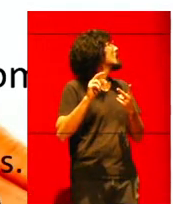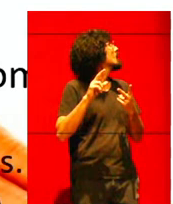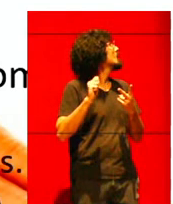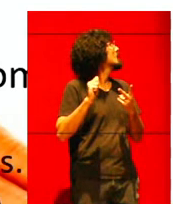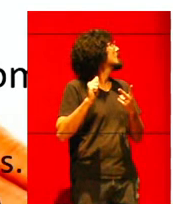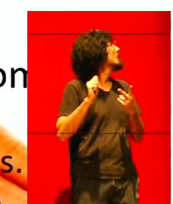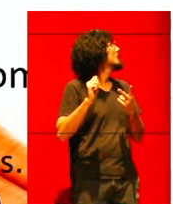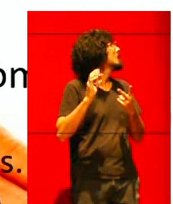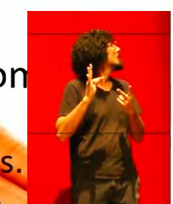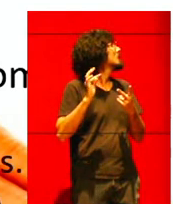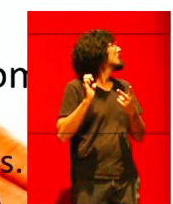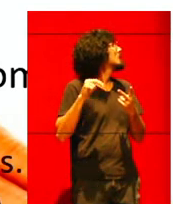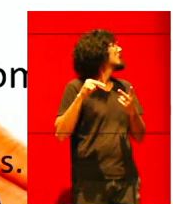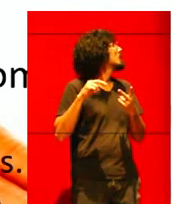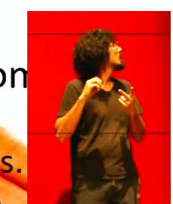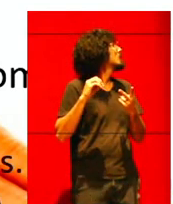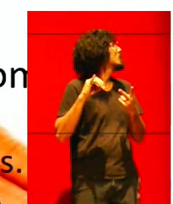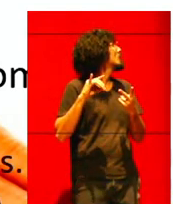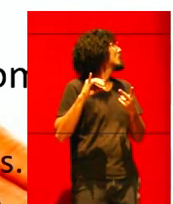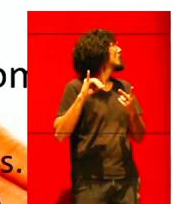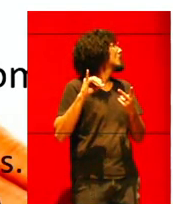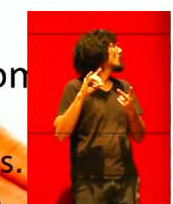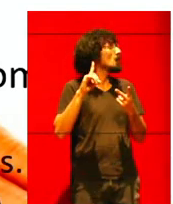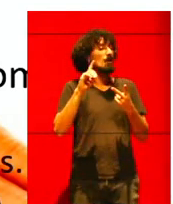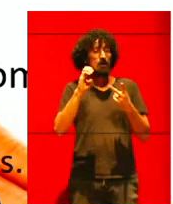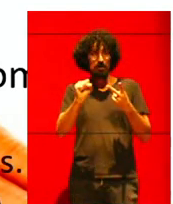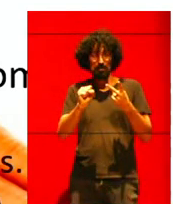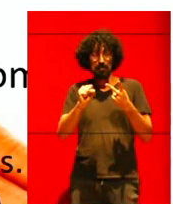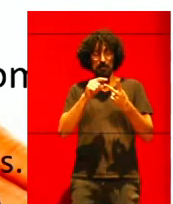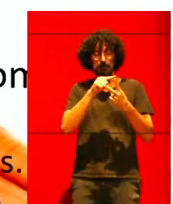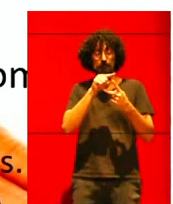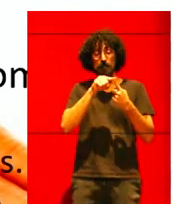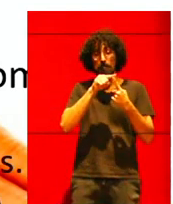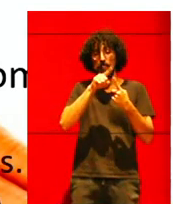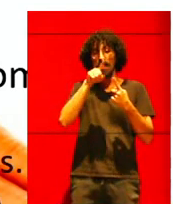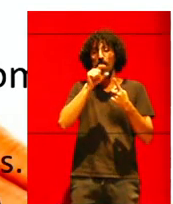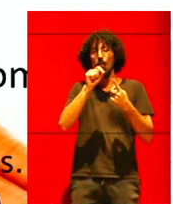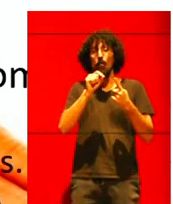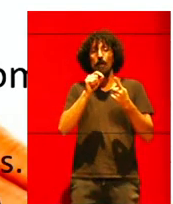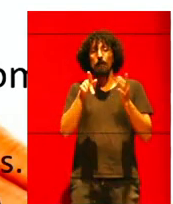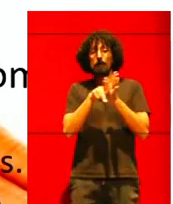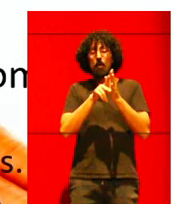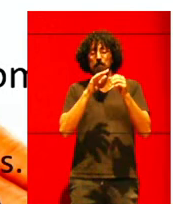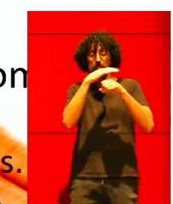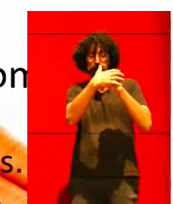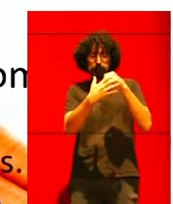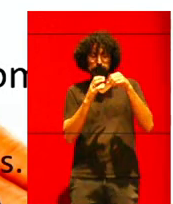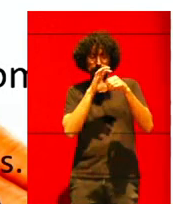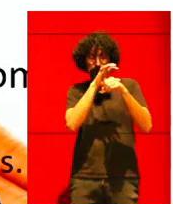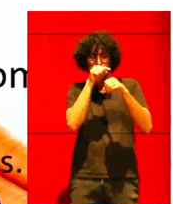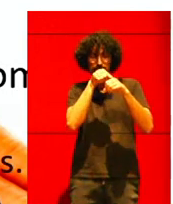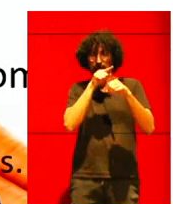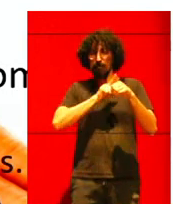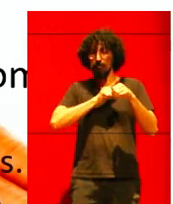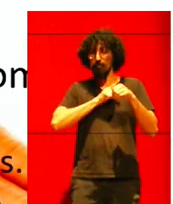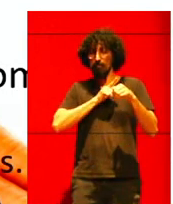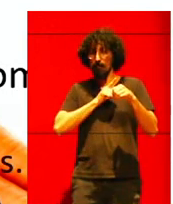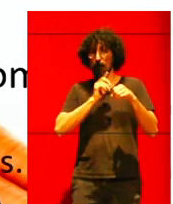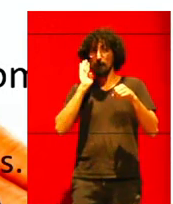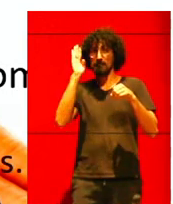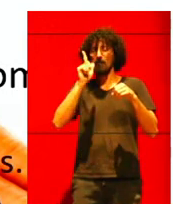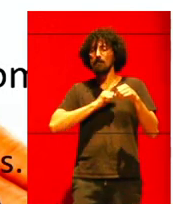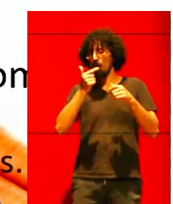falaram agora, são os componentes da minha membrana plasmática, os principais, certo? Nós temos